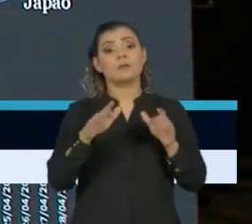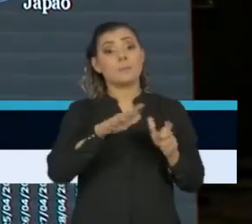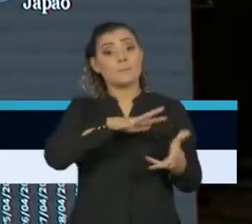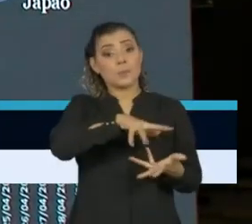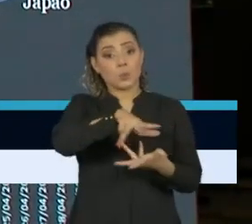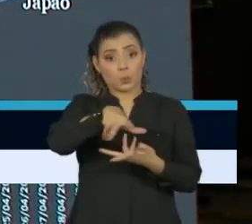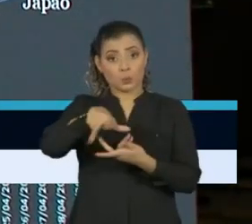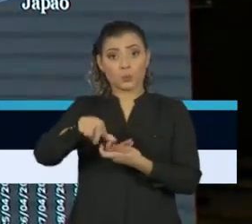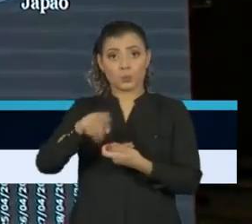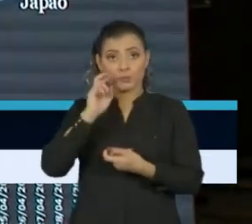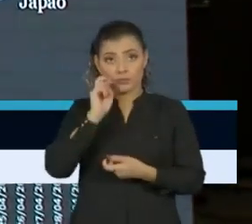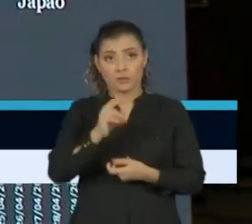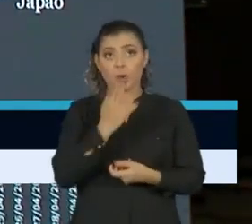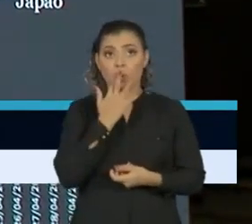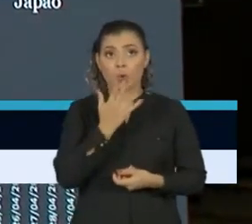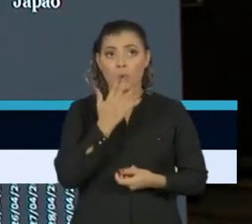mundo.